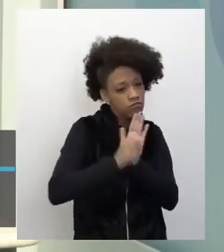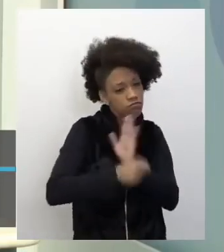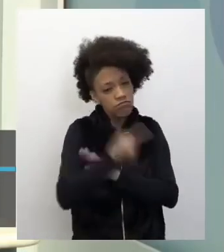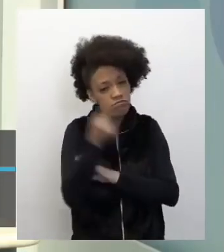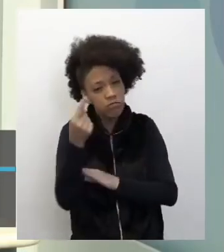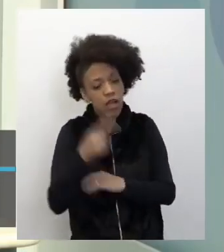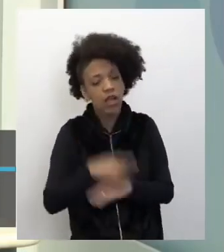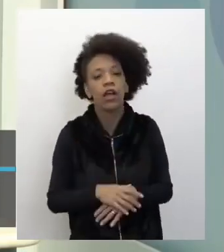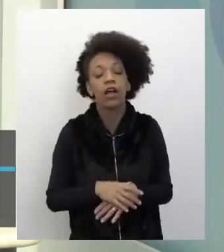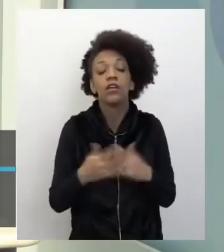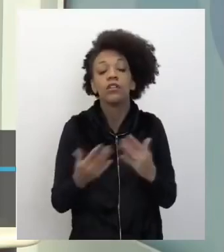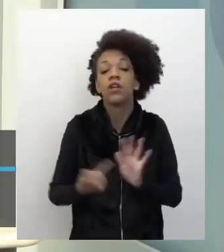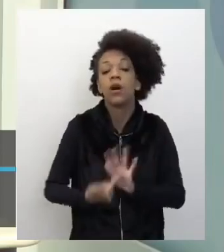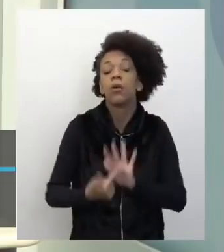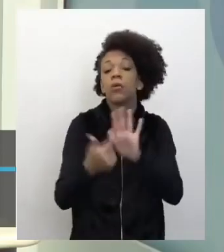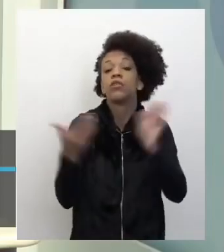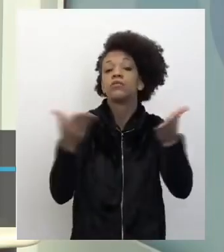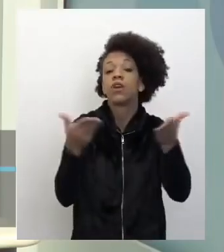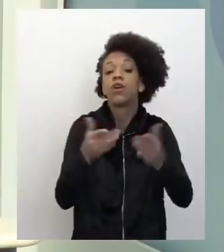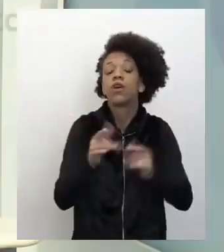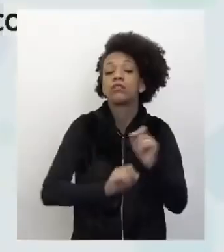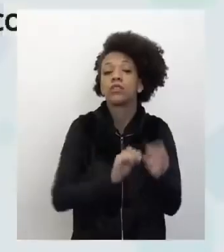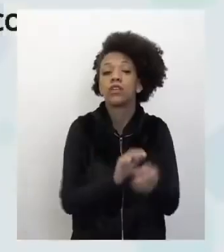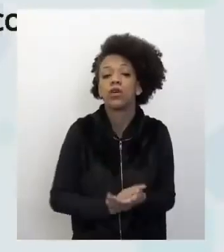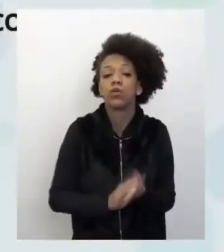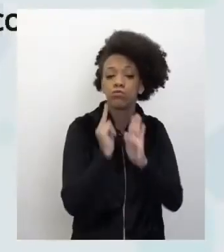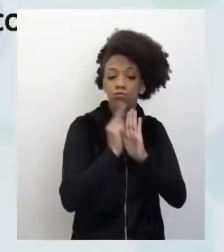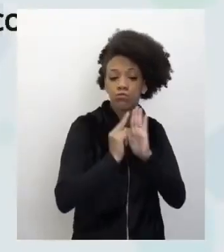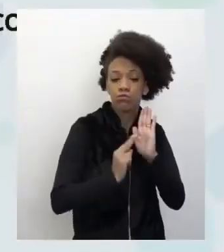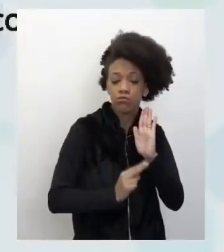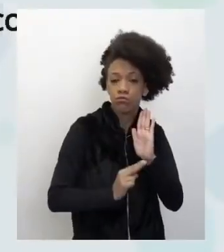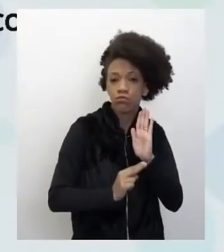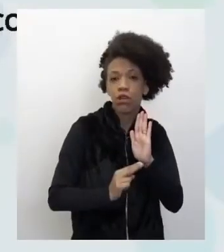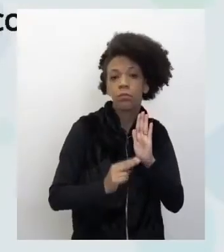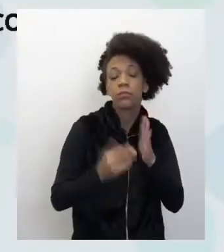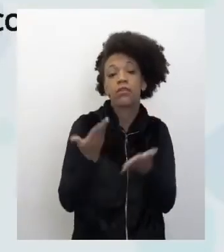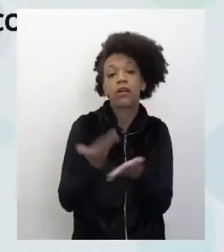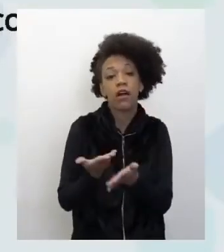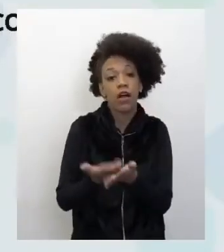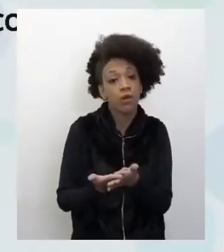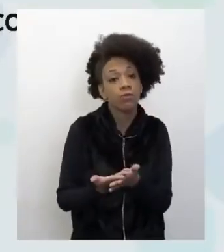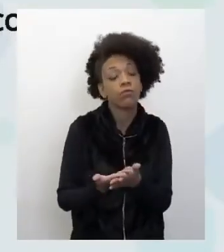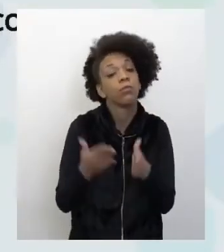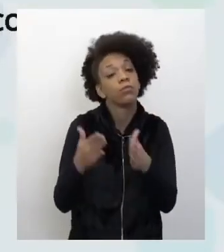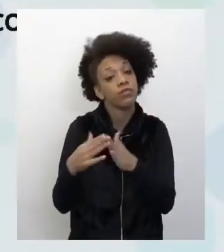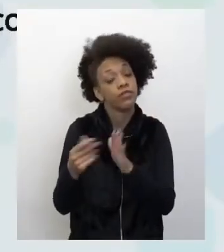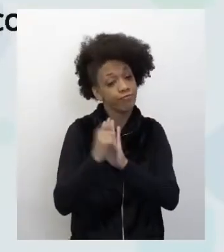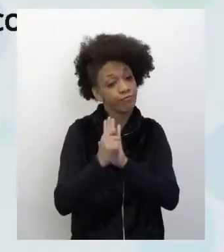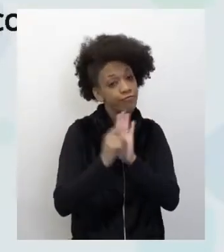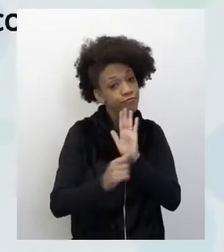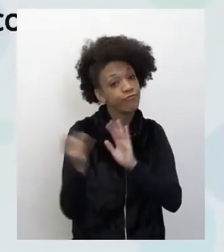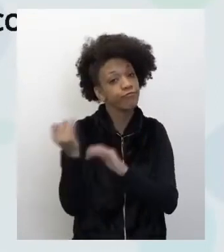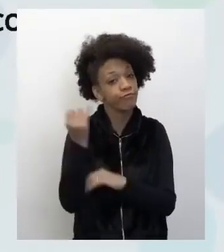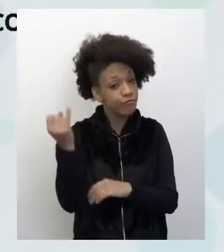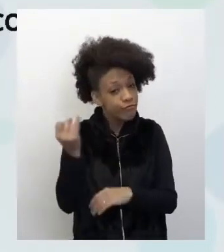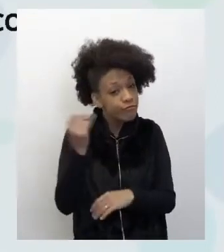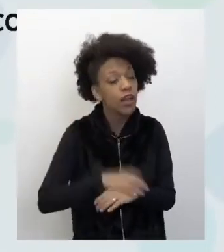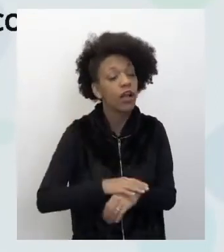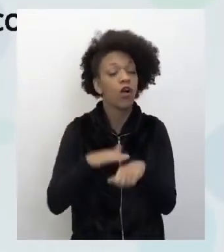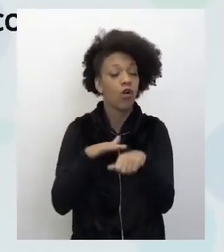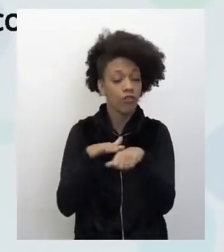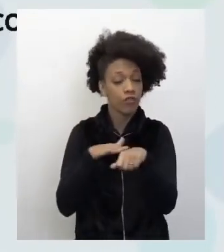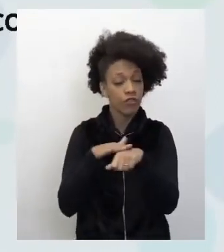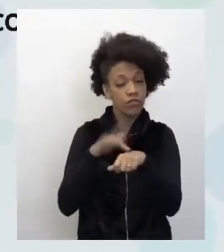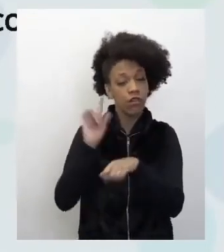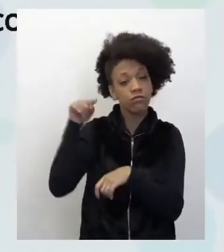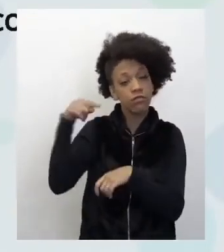Então aparece para vocês na tela agora o nome da nossa aula. Então anotem, por favor, é importante para vocês conversarem depois